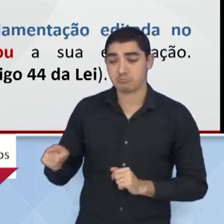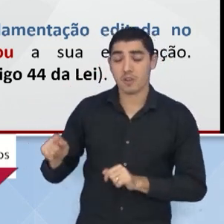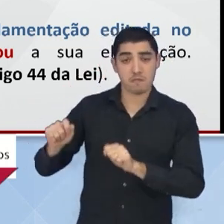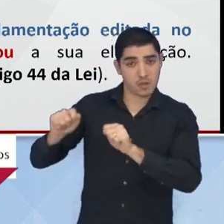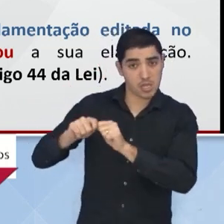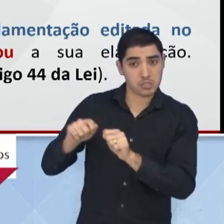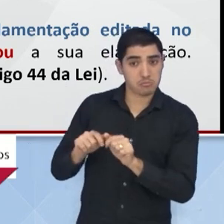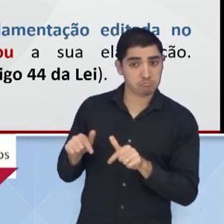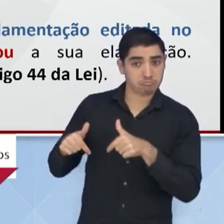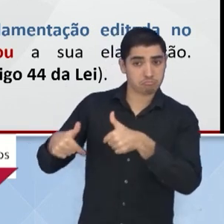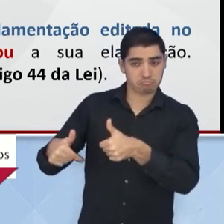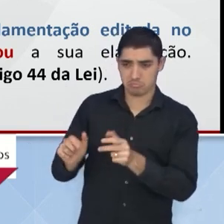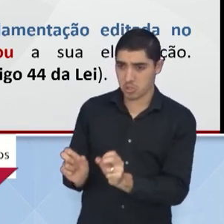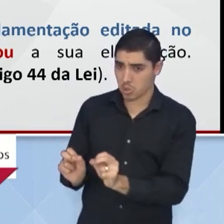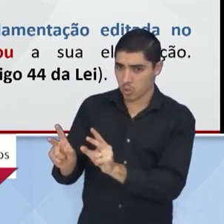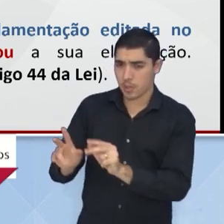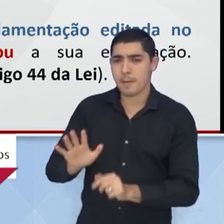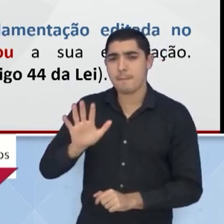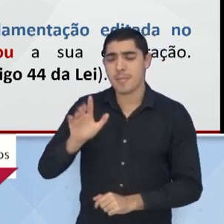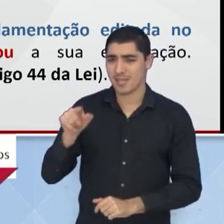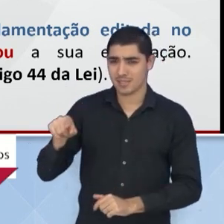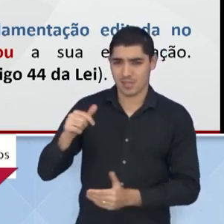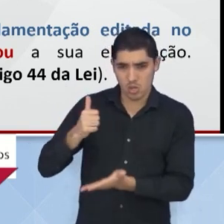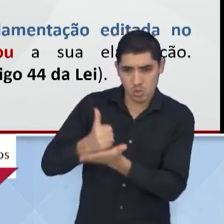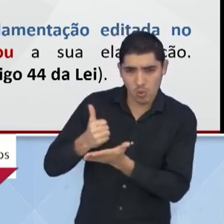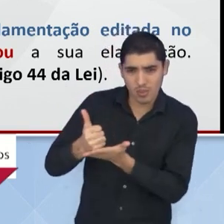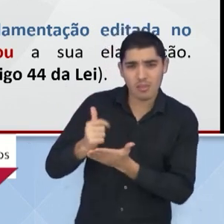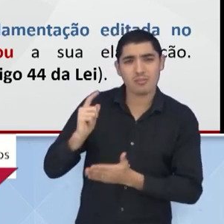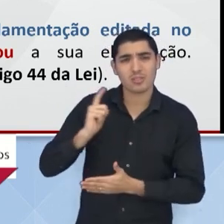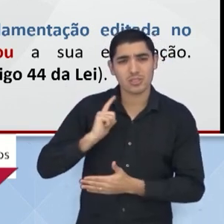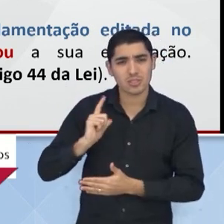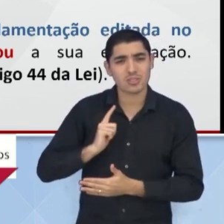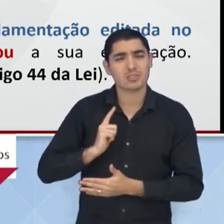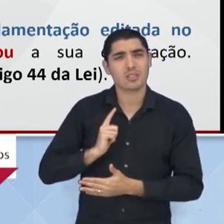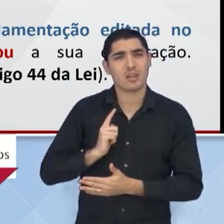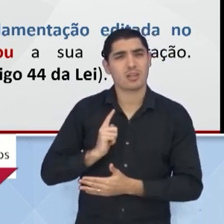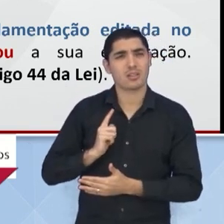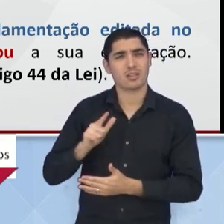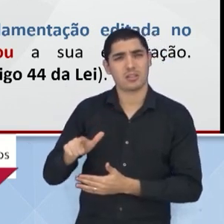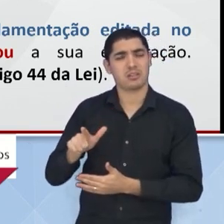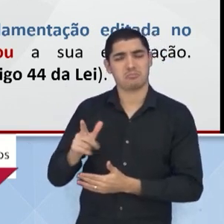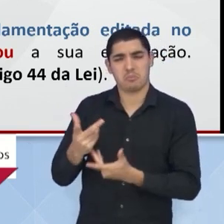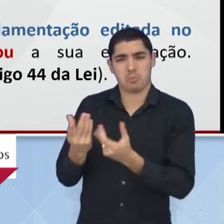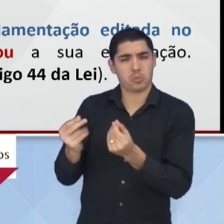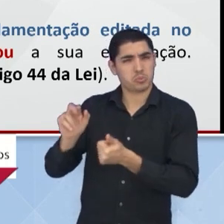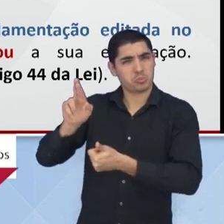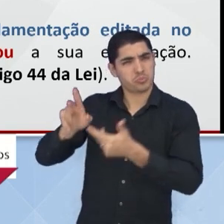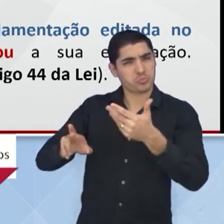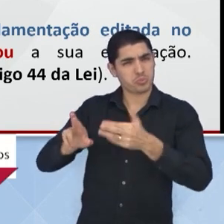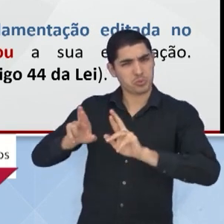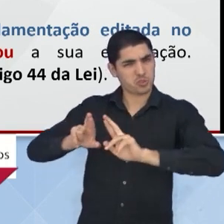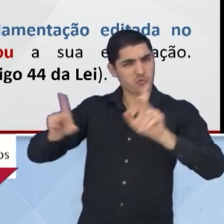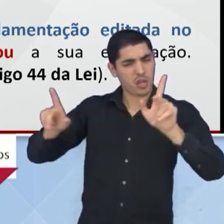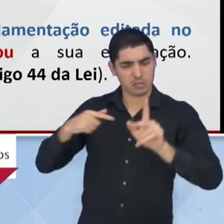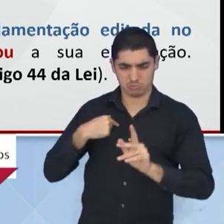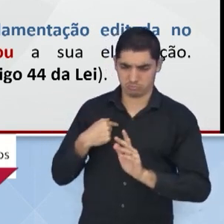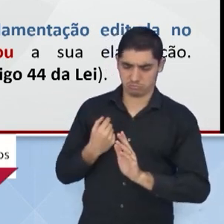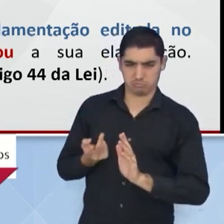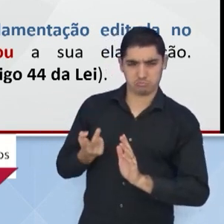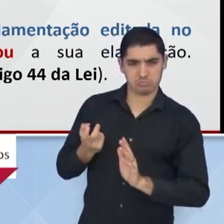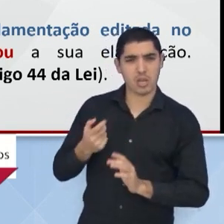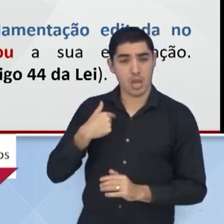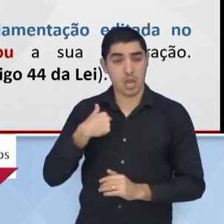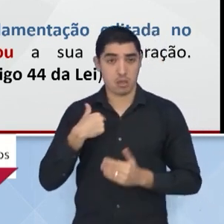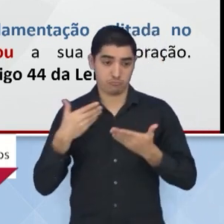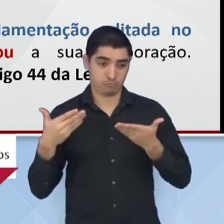projetos Só que os contratos tinham muitos aditamentos excessivos aditamentos e certa vez eu fui fiscalizar um eu fui lá no terreno a